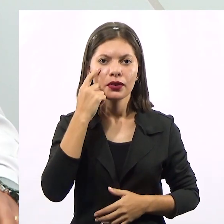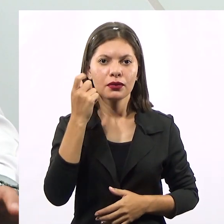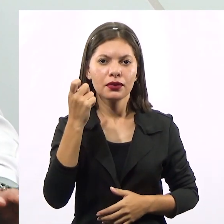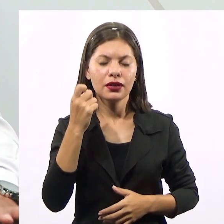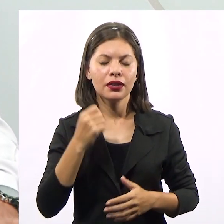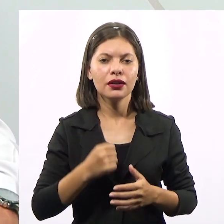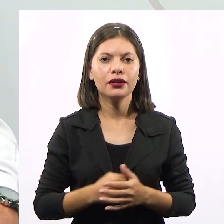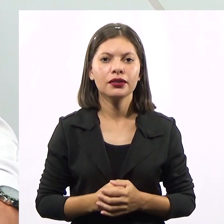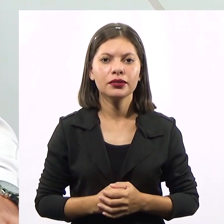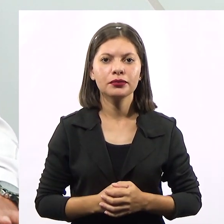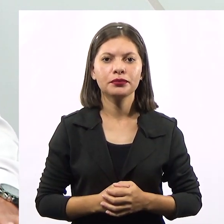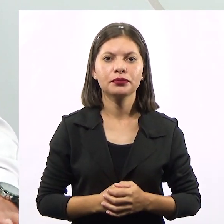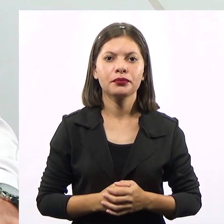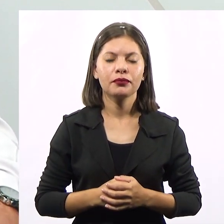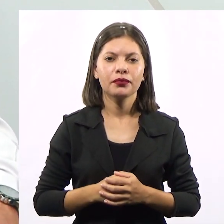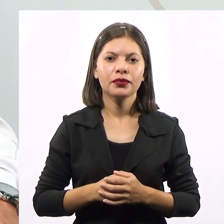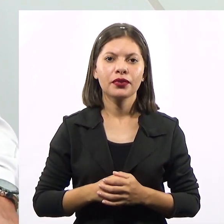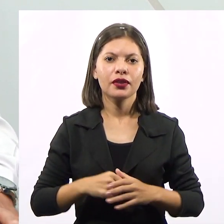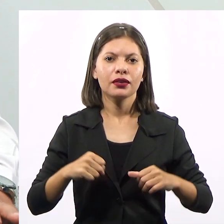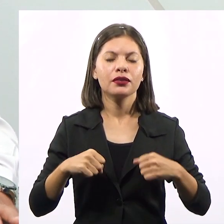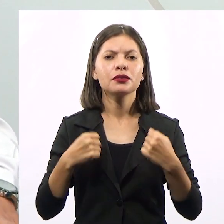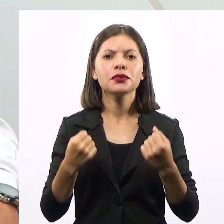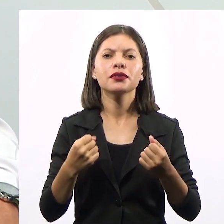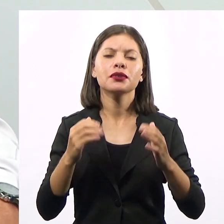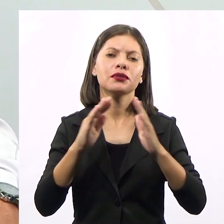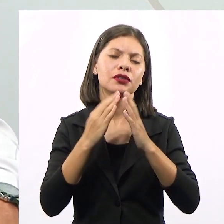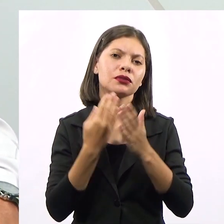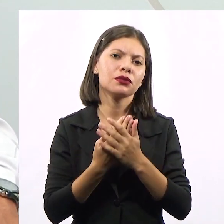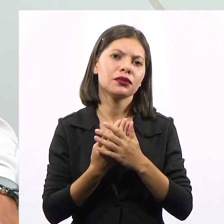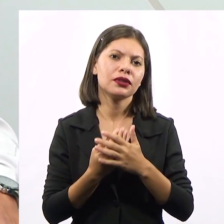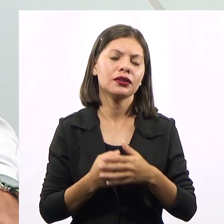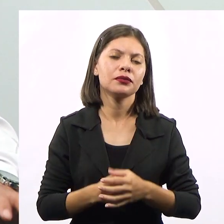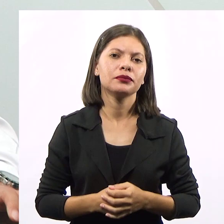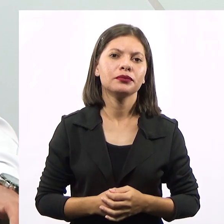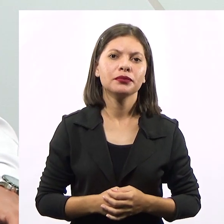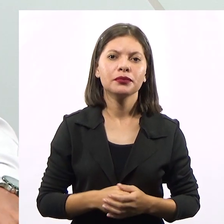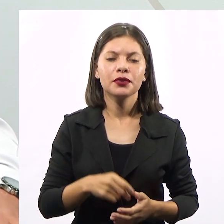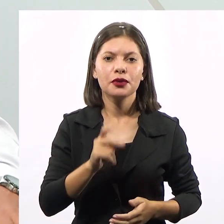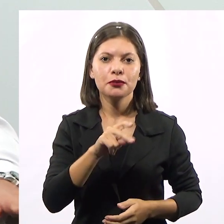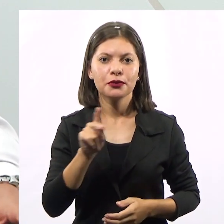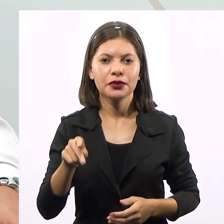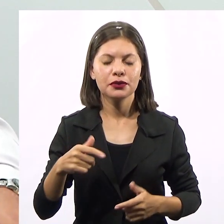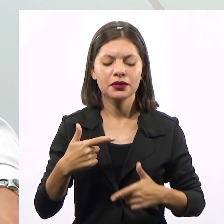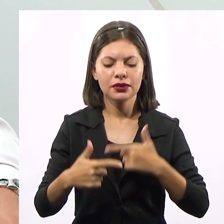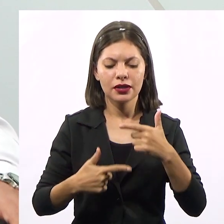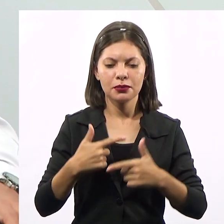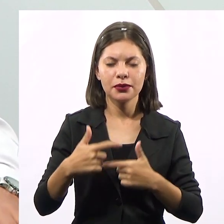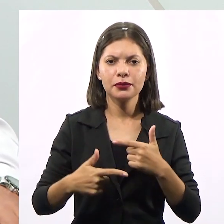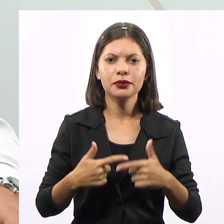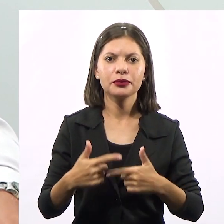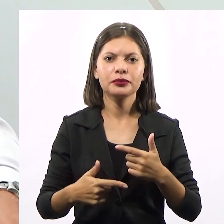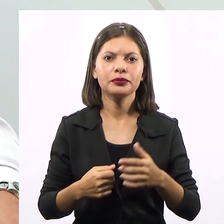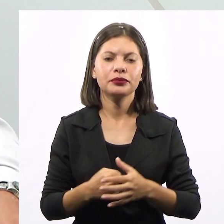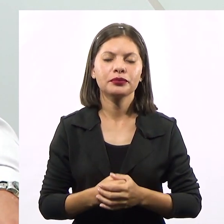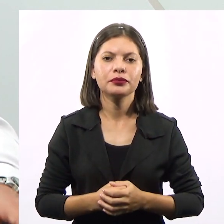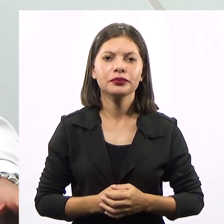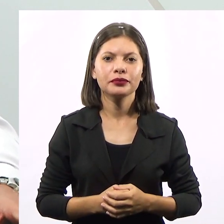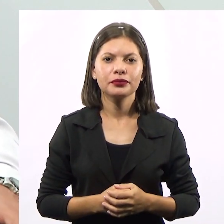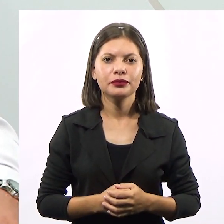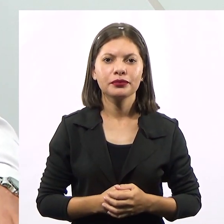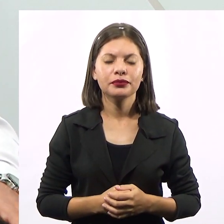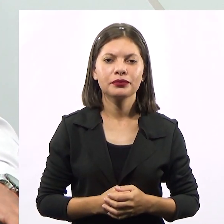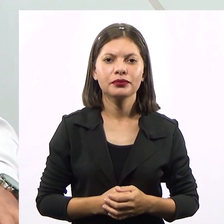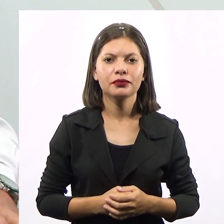exemplo, né, fazer o olhar sobre a disposição da escola, que é isso que a professora Andréia também já trabalhou,